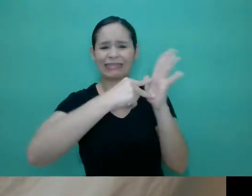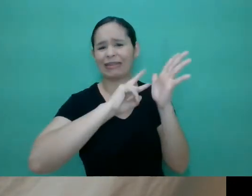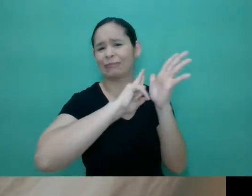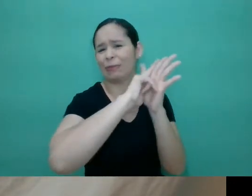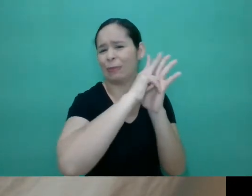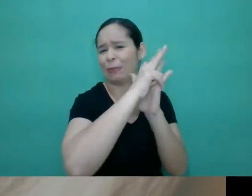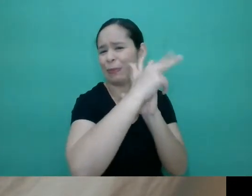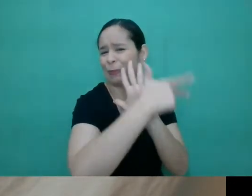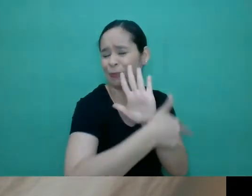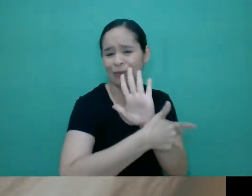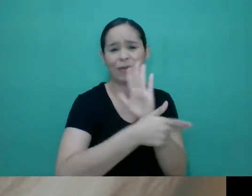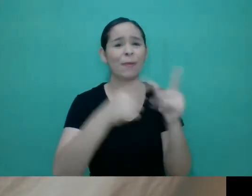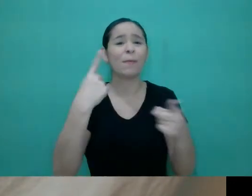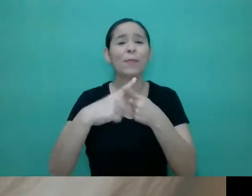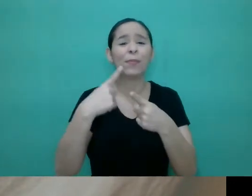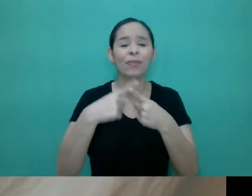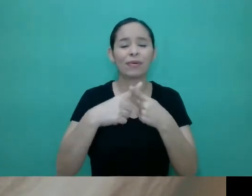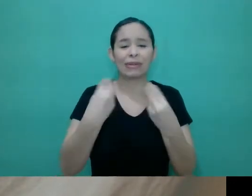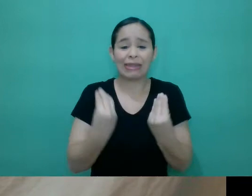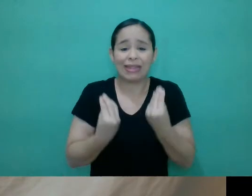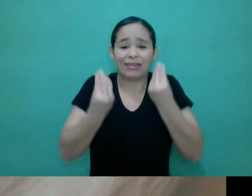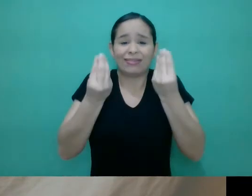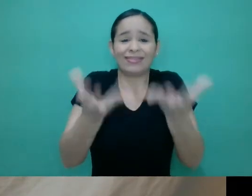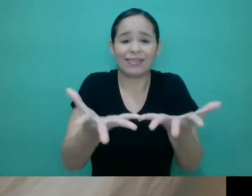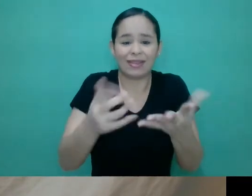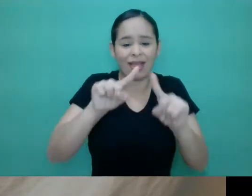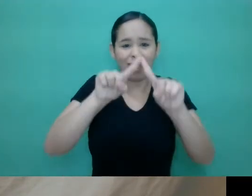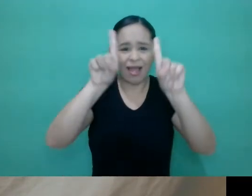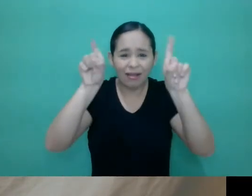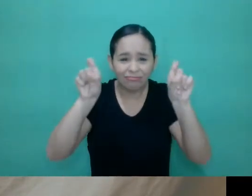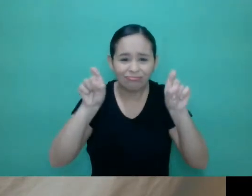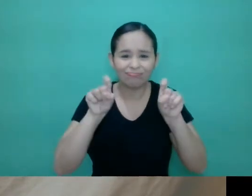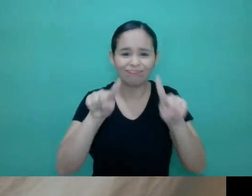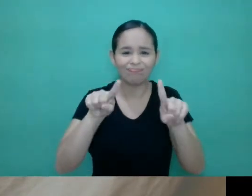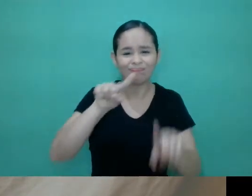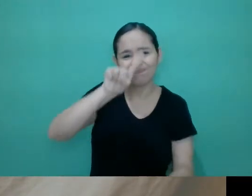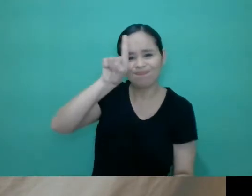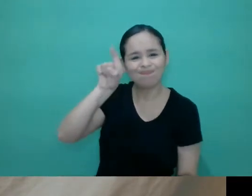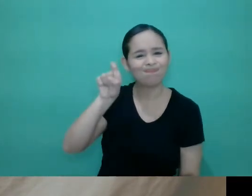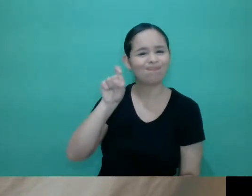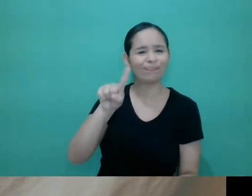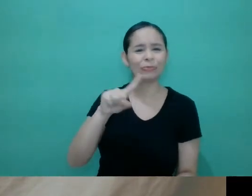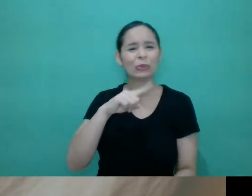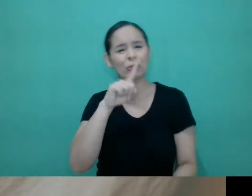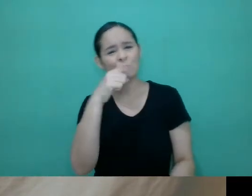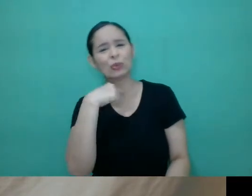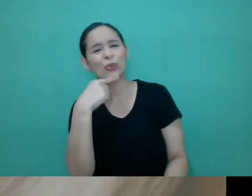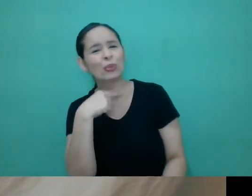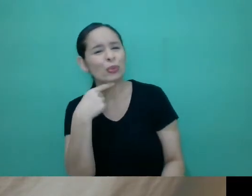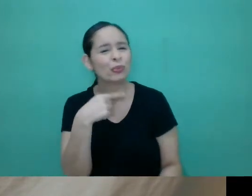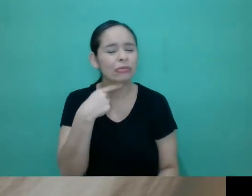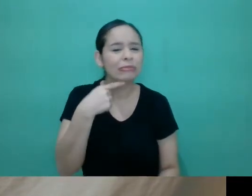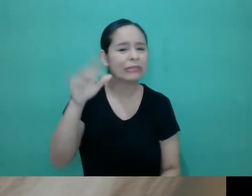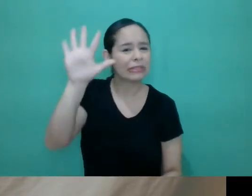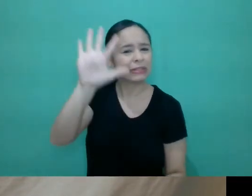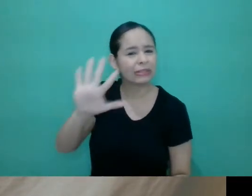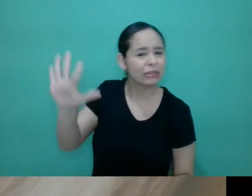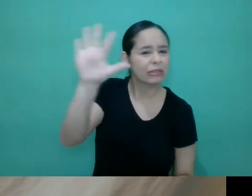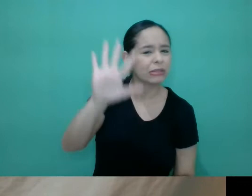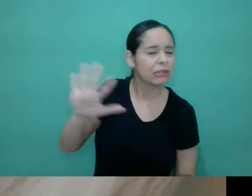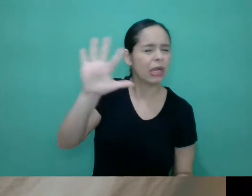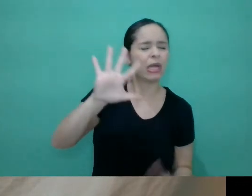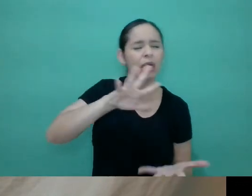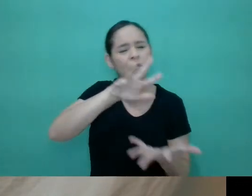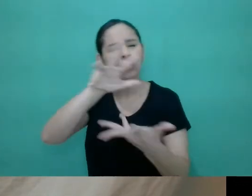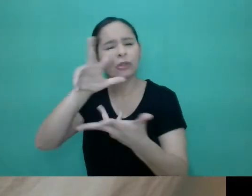dúvida do ponto de vista único, muitas vezes pode ser a dúvida do ponto de vista geral, né, ou universal